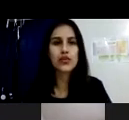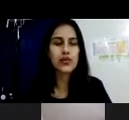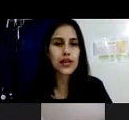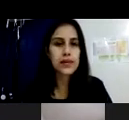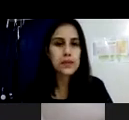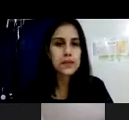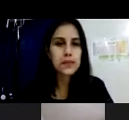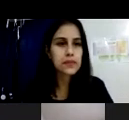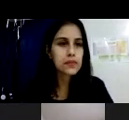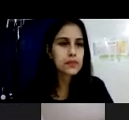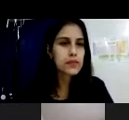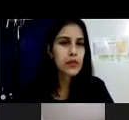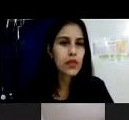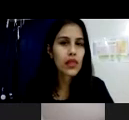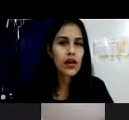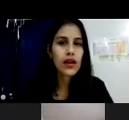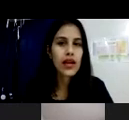de vidro, tá?